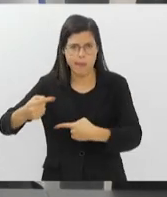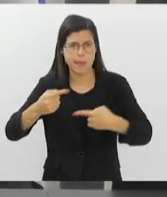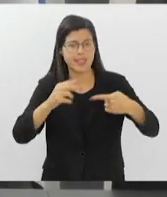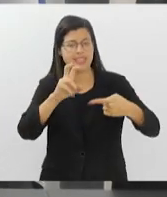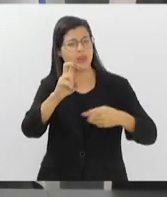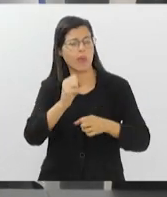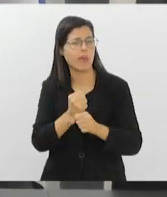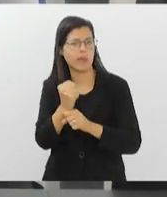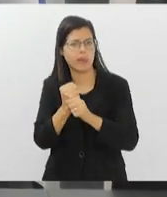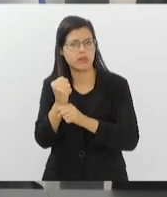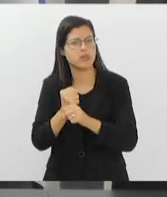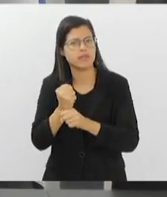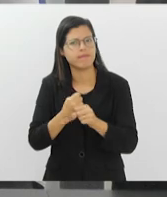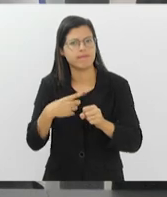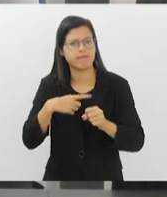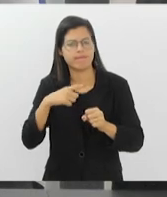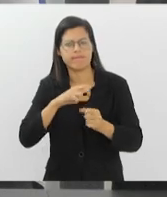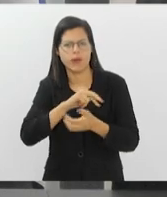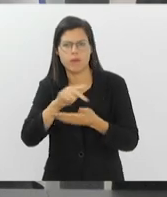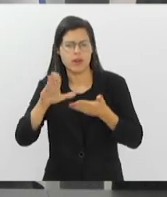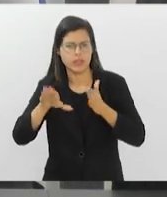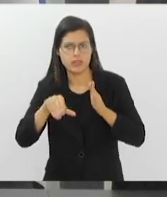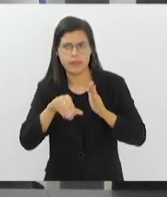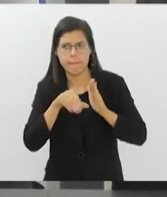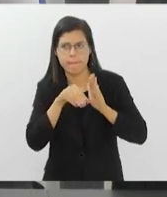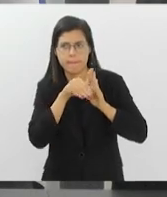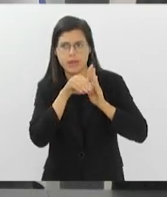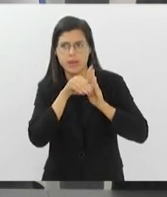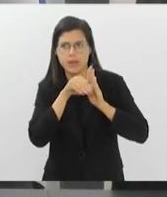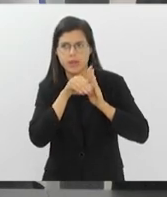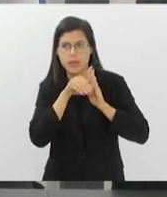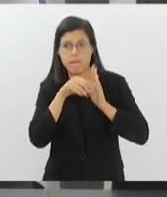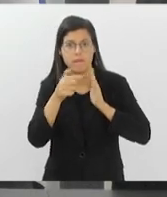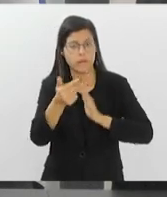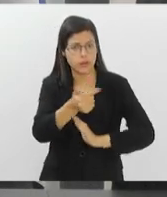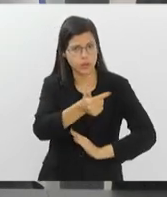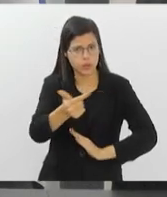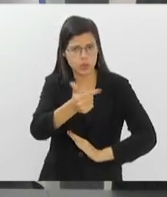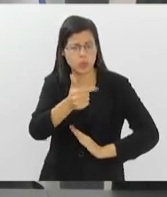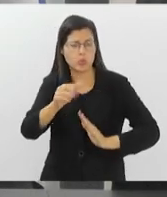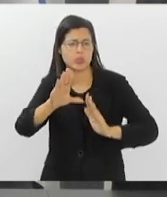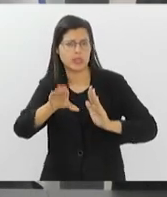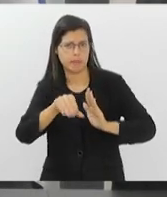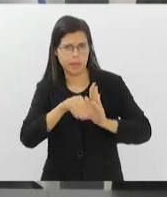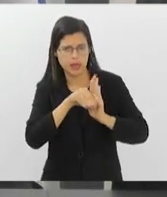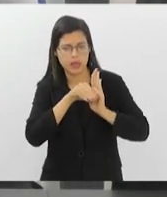muitas emendas ao projeto que concluiu por termos 22. Emendas. 22 emendas.